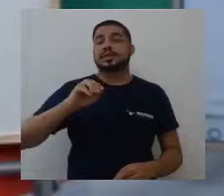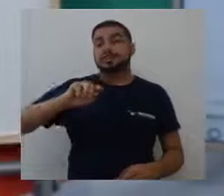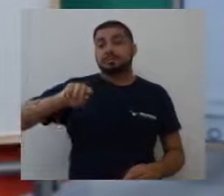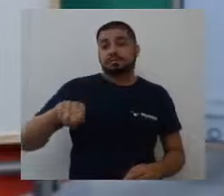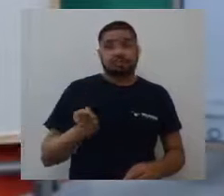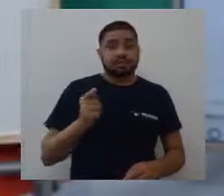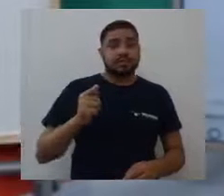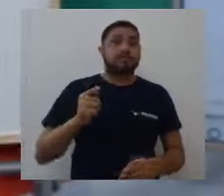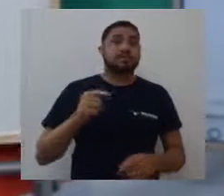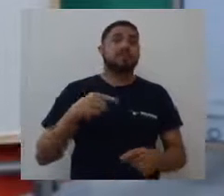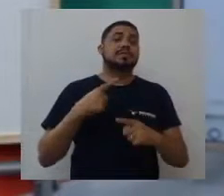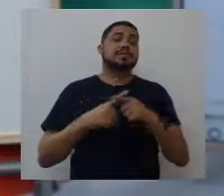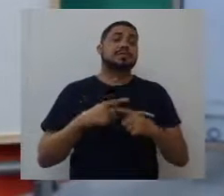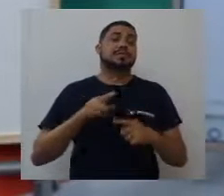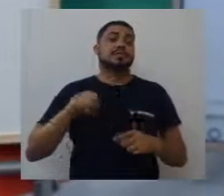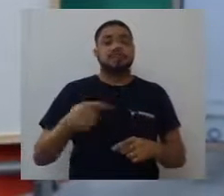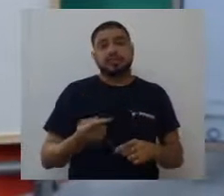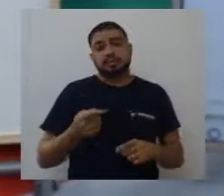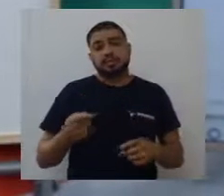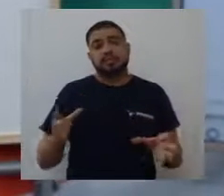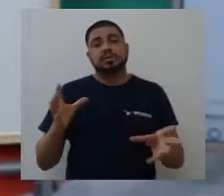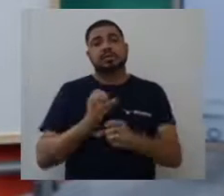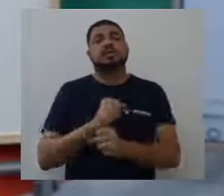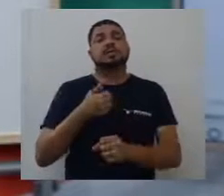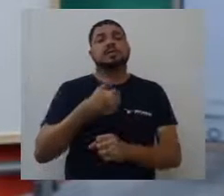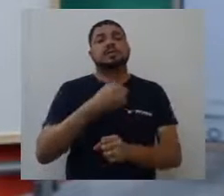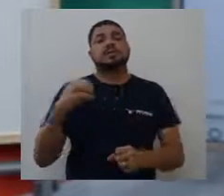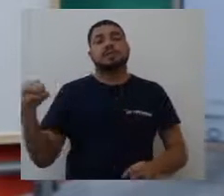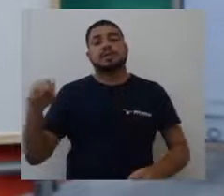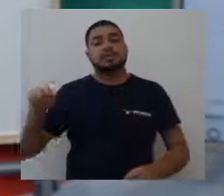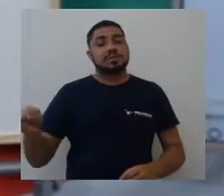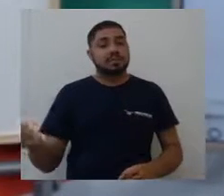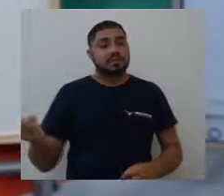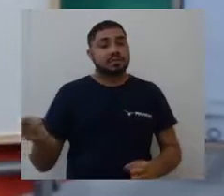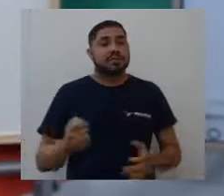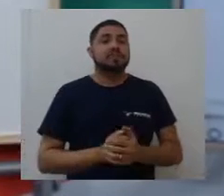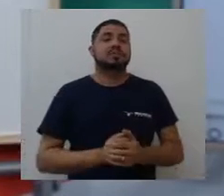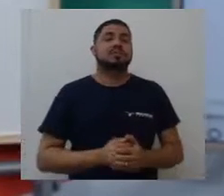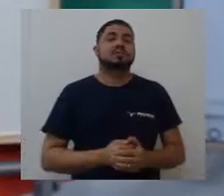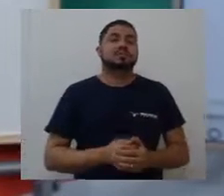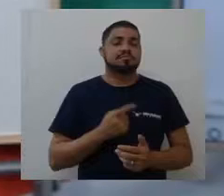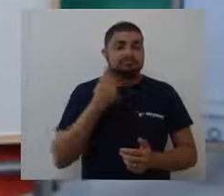mil vezes 1.000, o que dá 100 mil. Vê que legal.